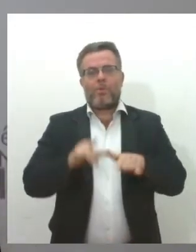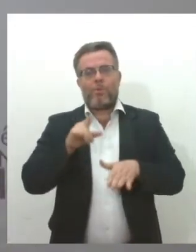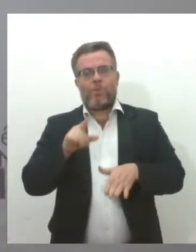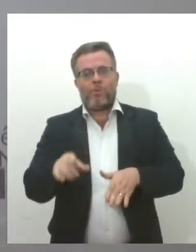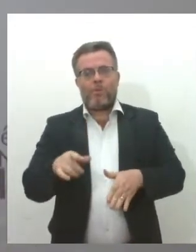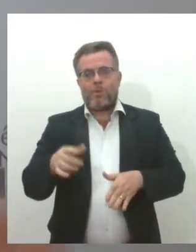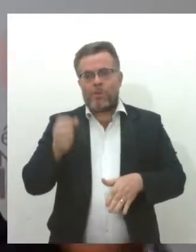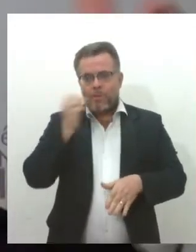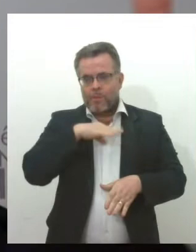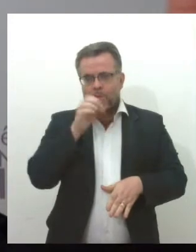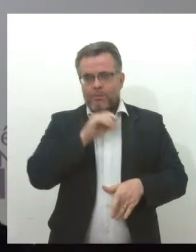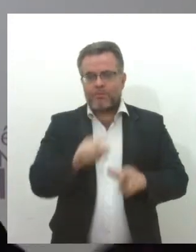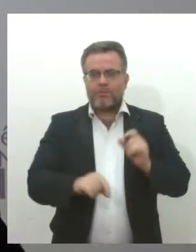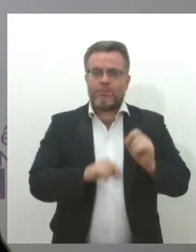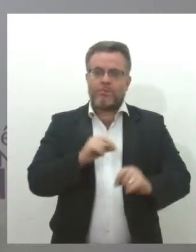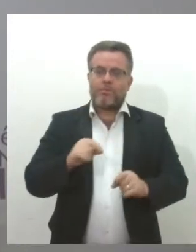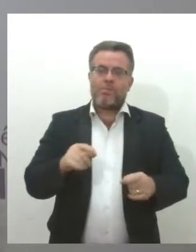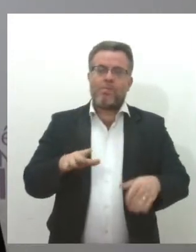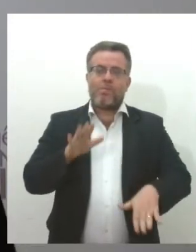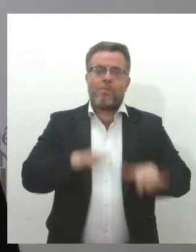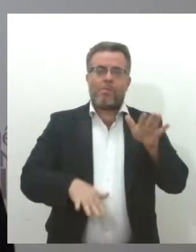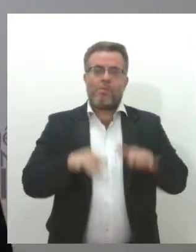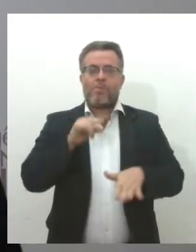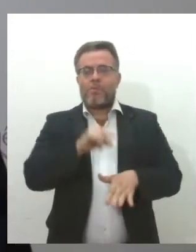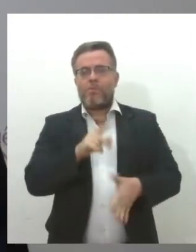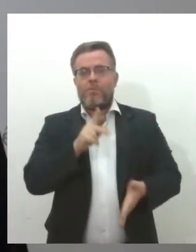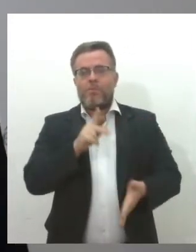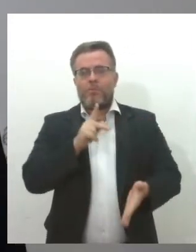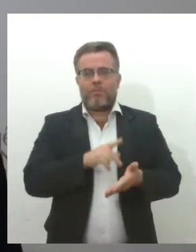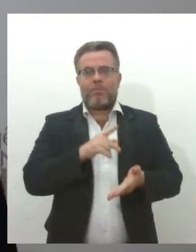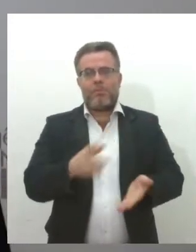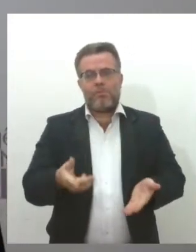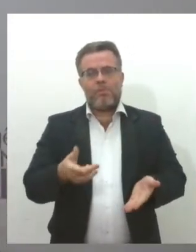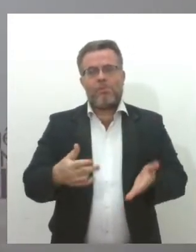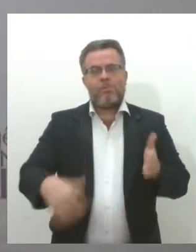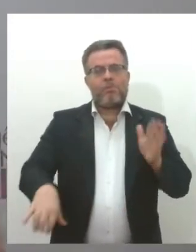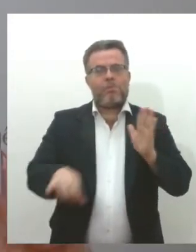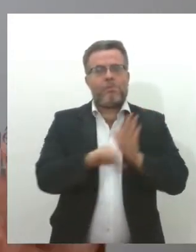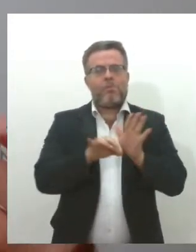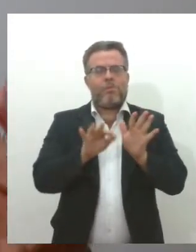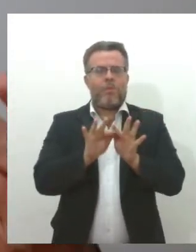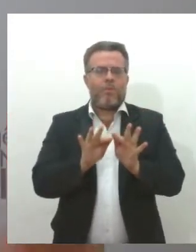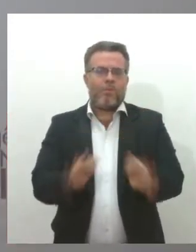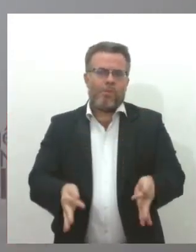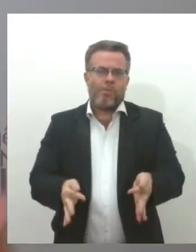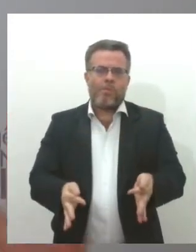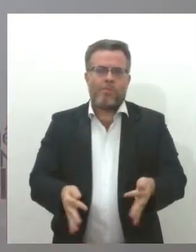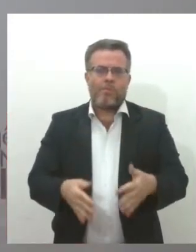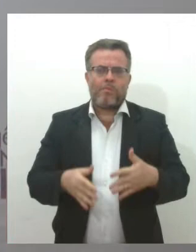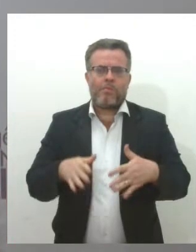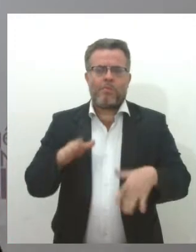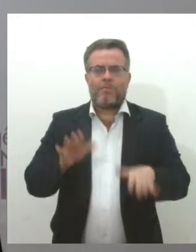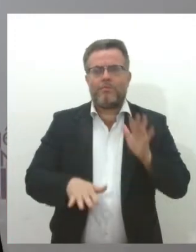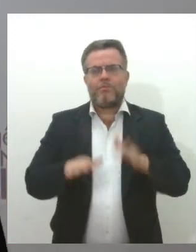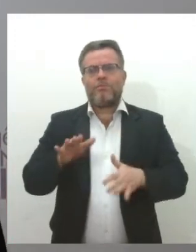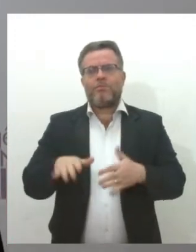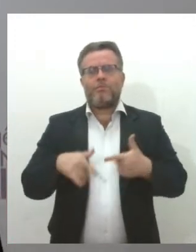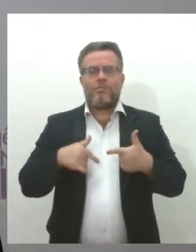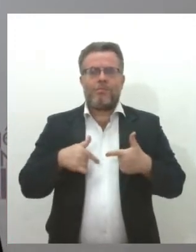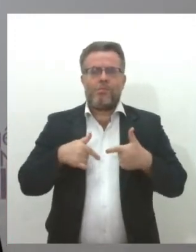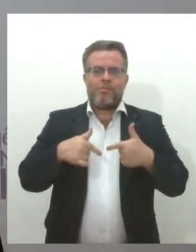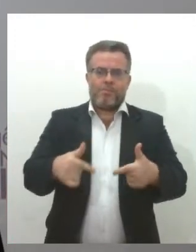agressão Às vezes você tem uma vias de fato que são crimes de menor potencial e na atuação